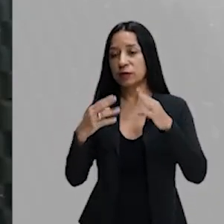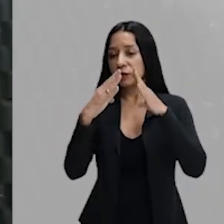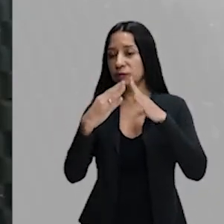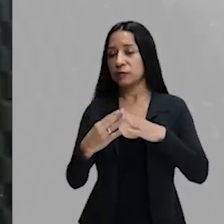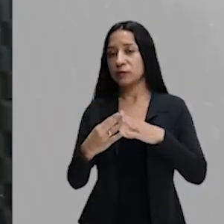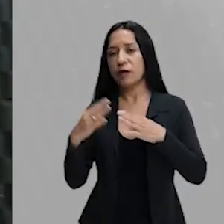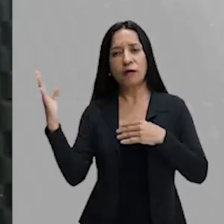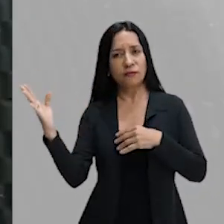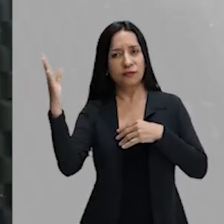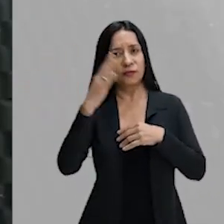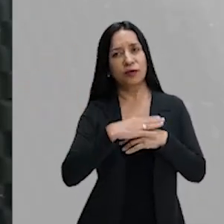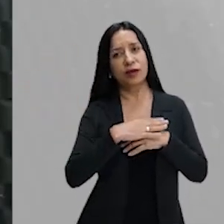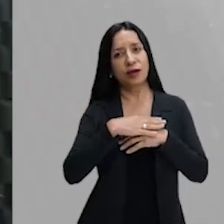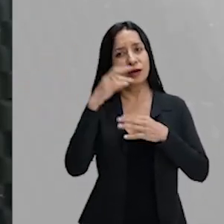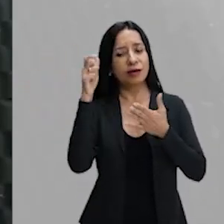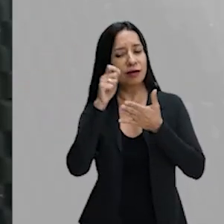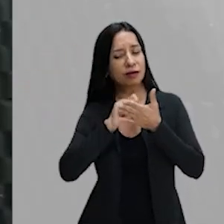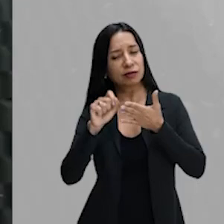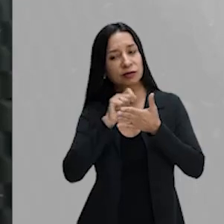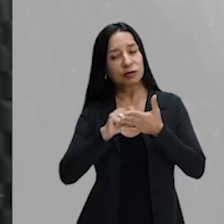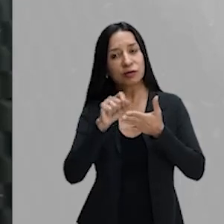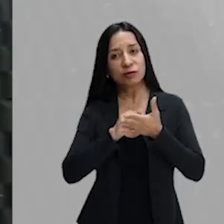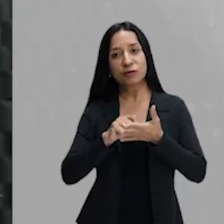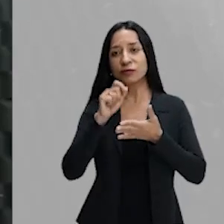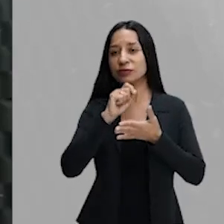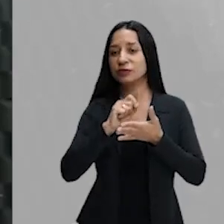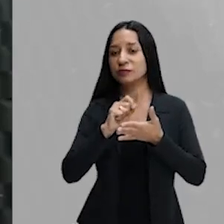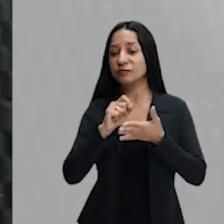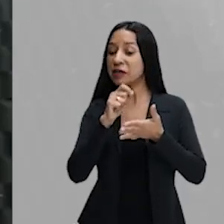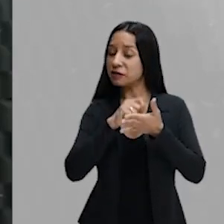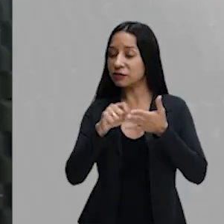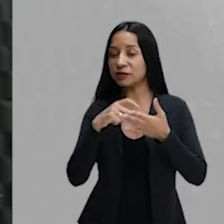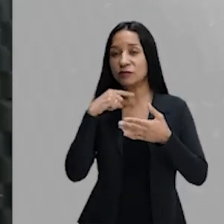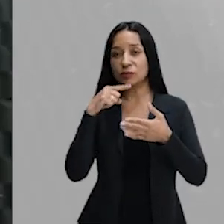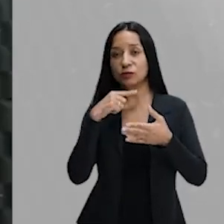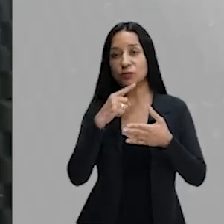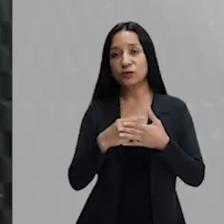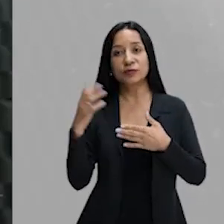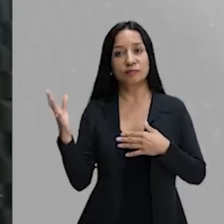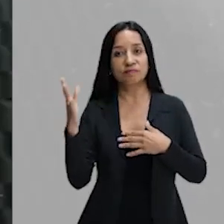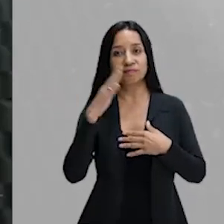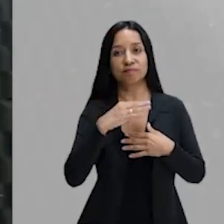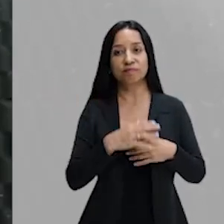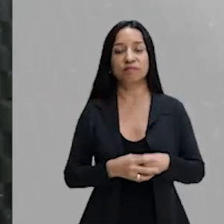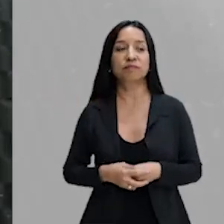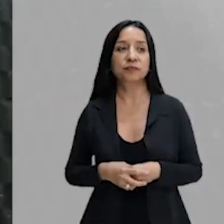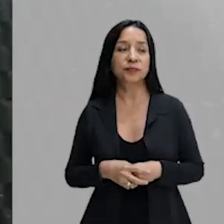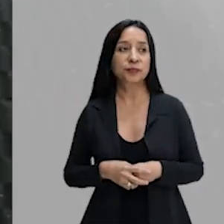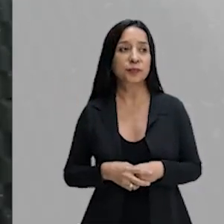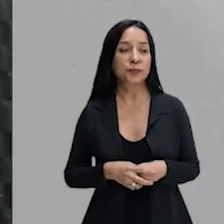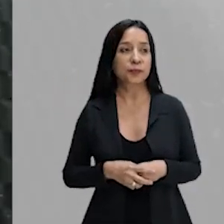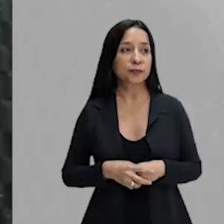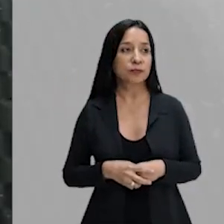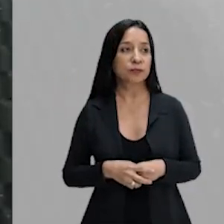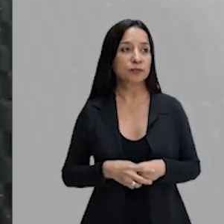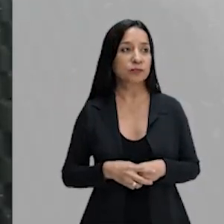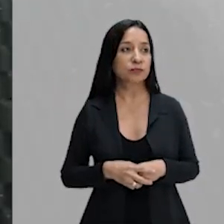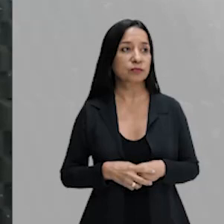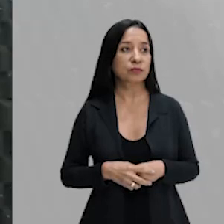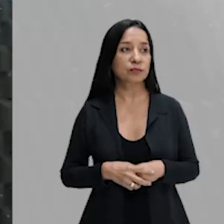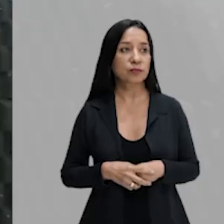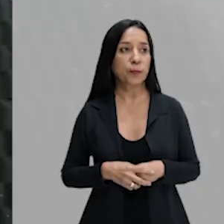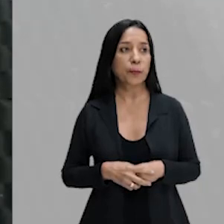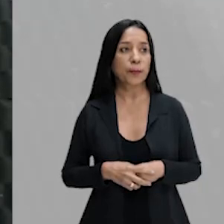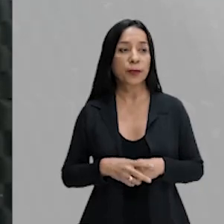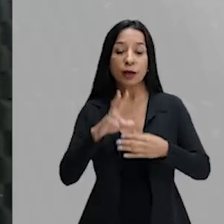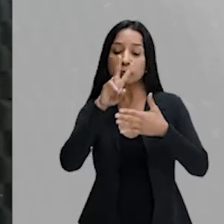pega o caderno, anote, escreva suas dúvidas e vamos lá. Olha só, pessoal. Dadas as pirâmides